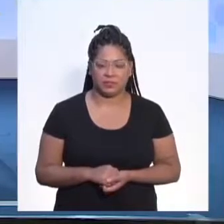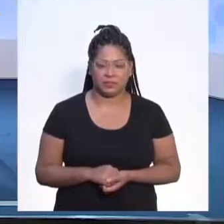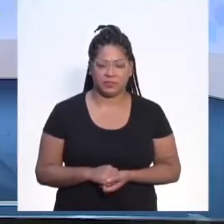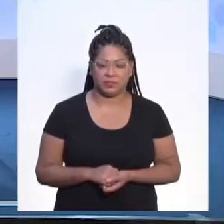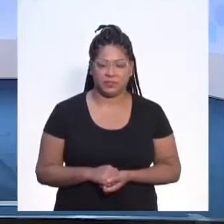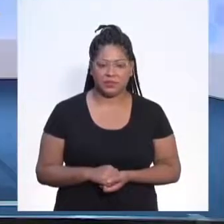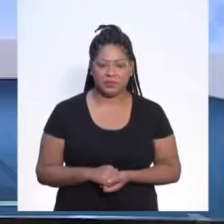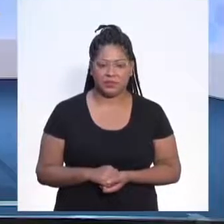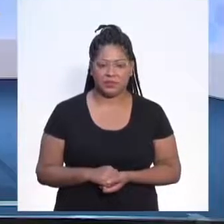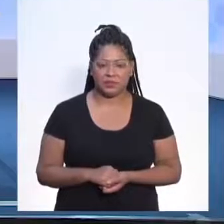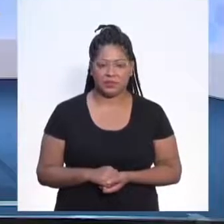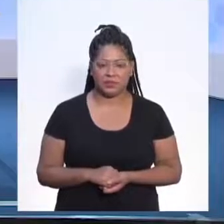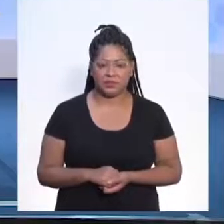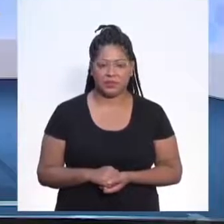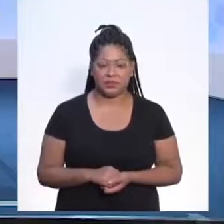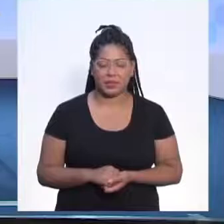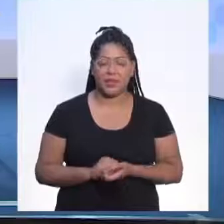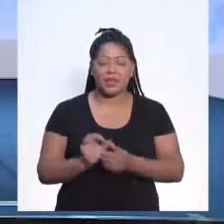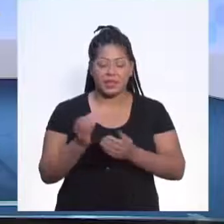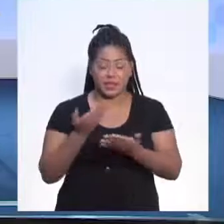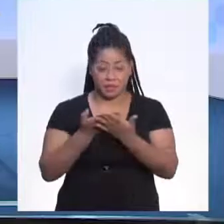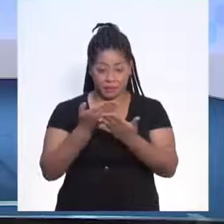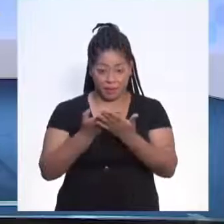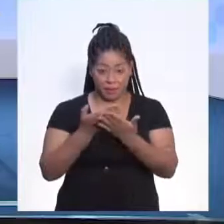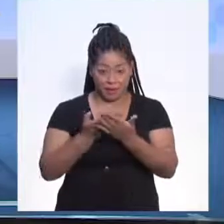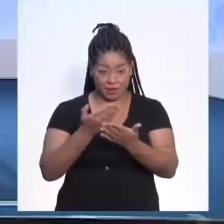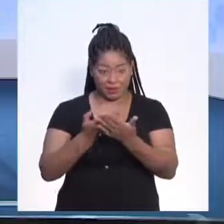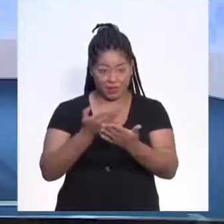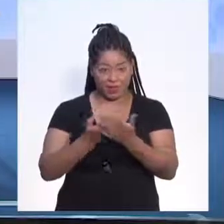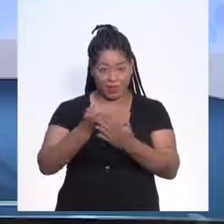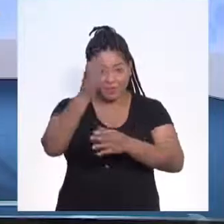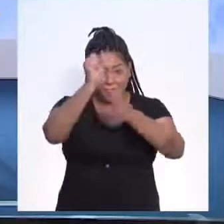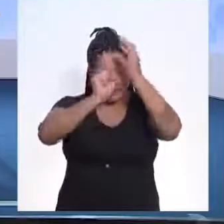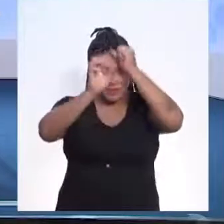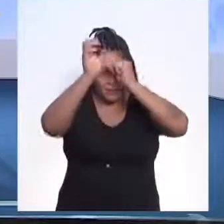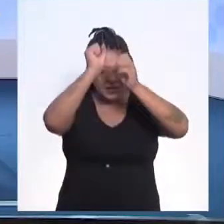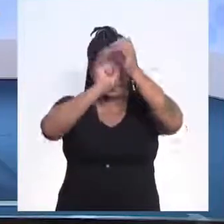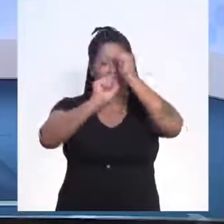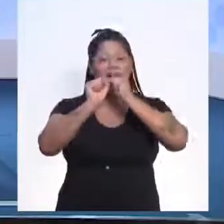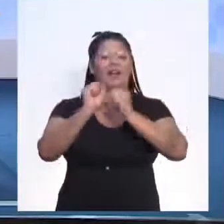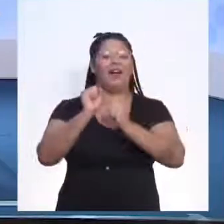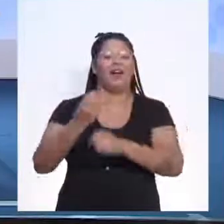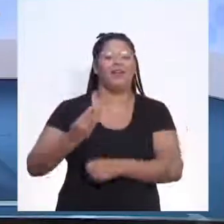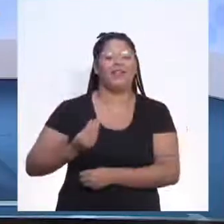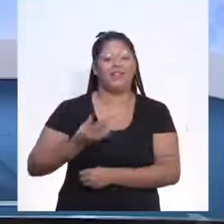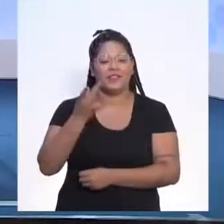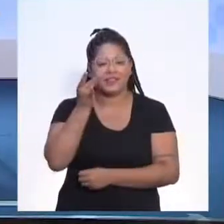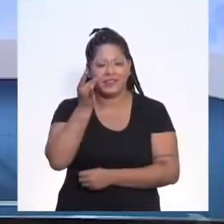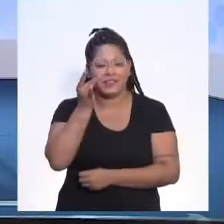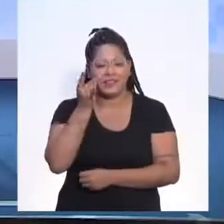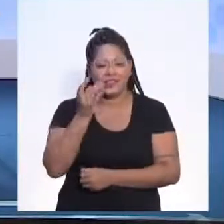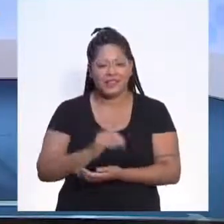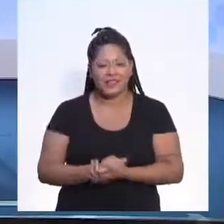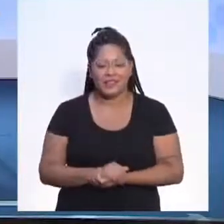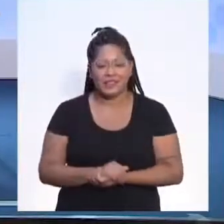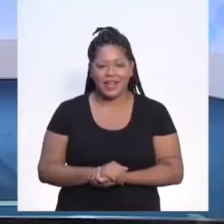Opa! Estamos aprendendo aqui. Aprendendo a usar aqui ao vivo. Olha, várias mãozinhas levantadas. E eu vou ter que escolher um usuário? Opa! Ai, meu Deus,